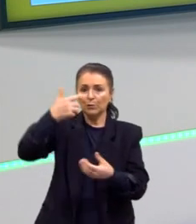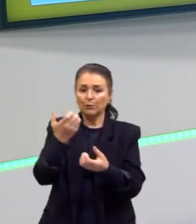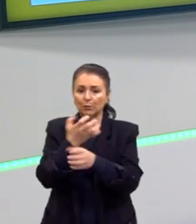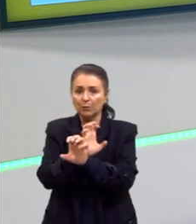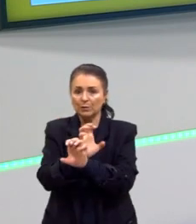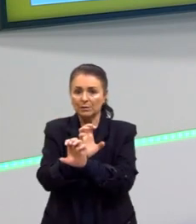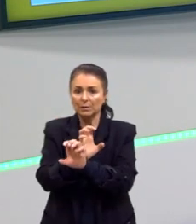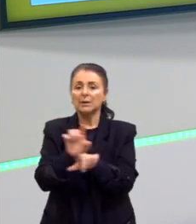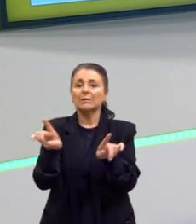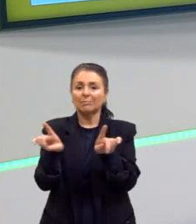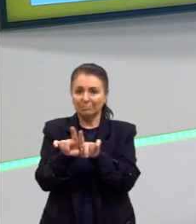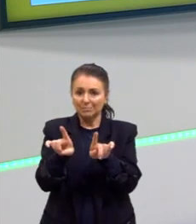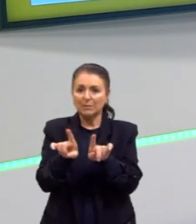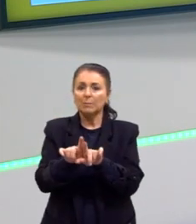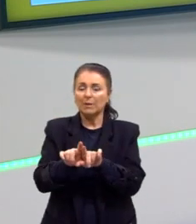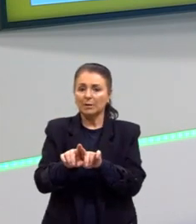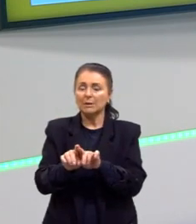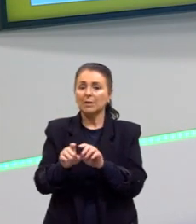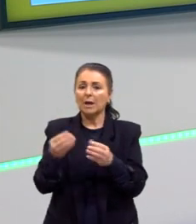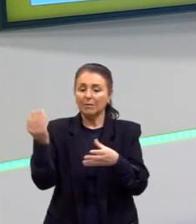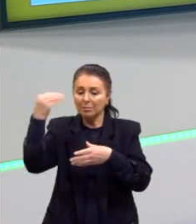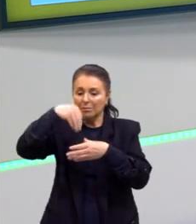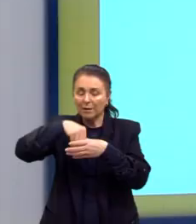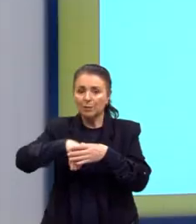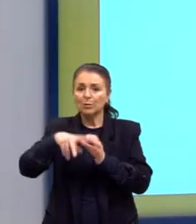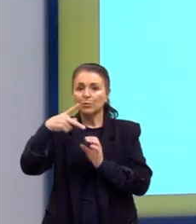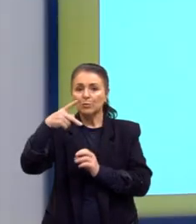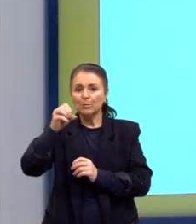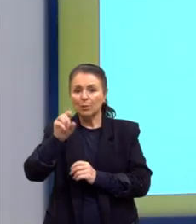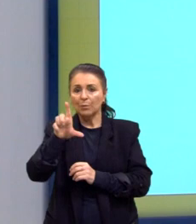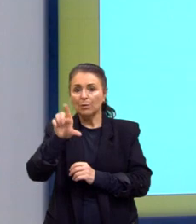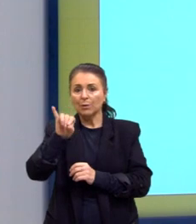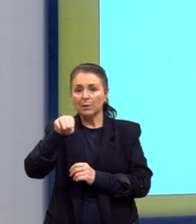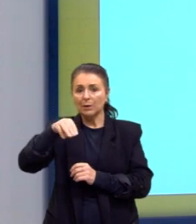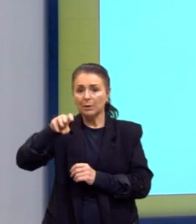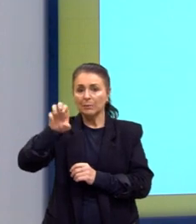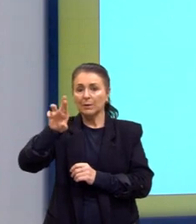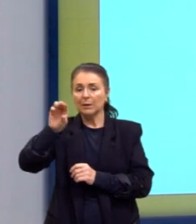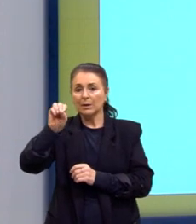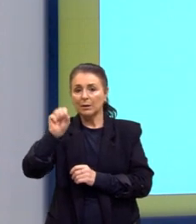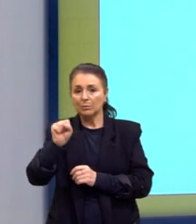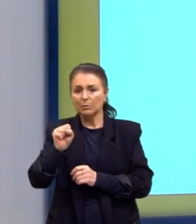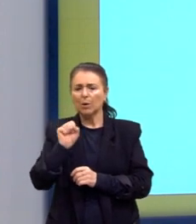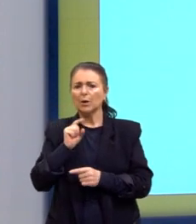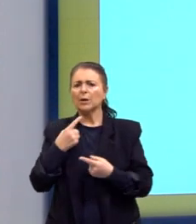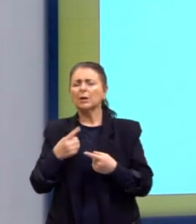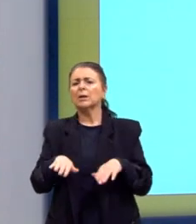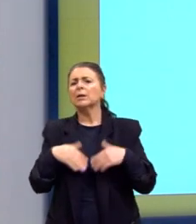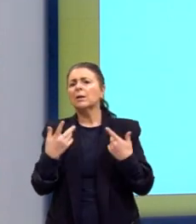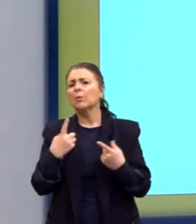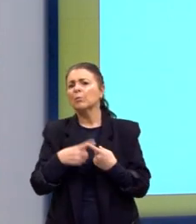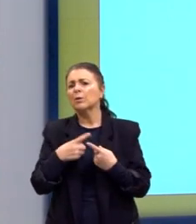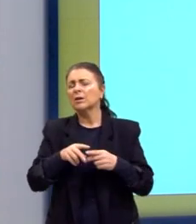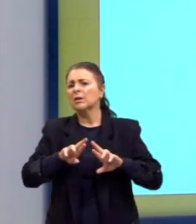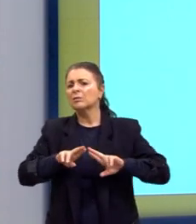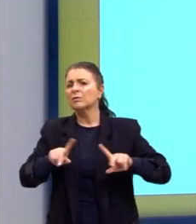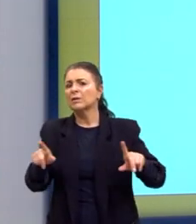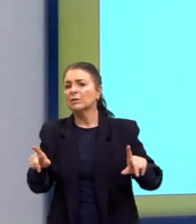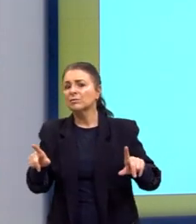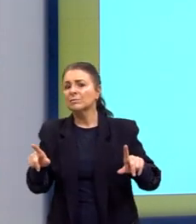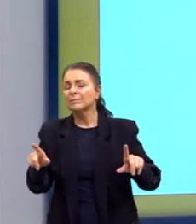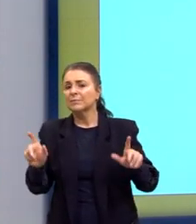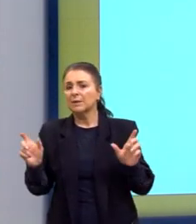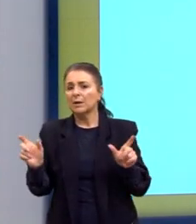aí que é faz parte da composição dos nossos polímeros é o que diferencia os polímeros que foi Nossa pergunta Inicial é o